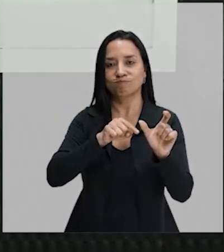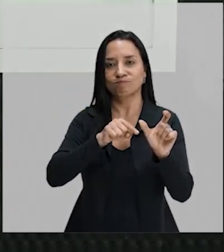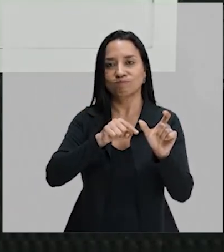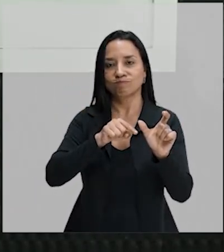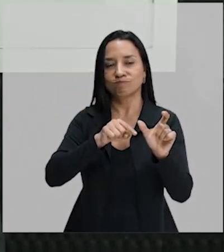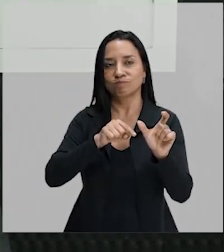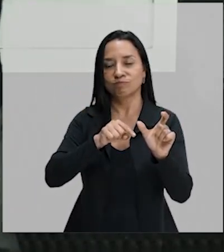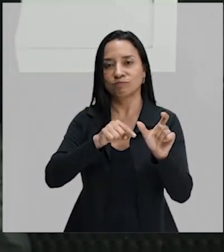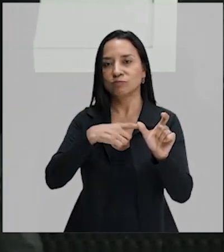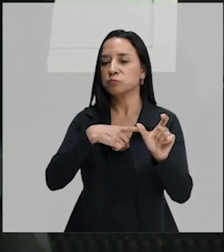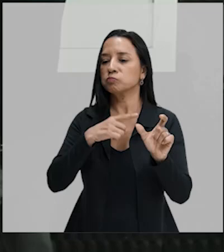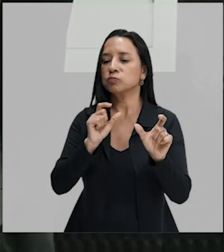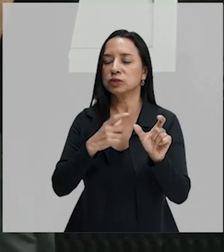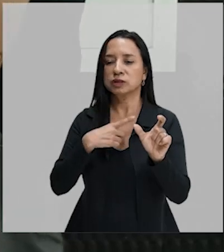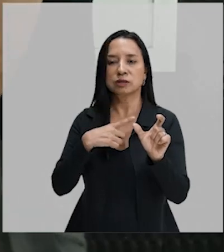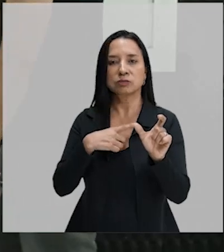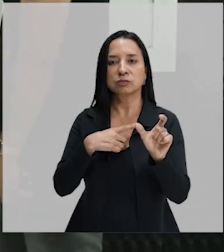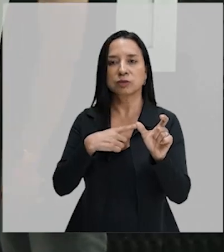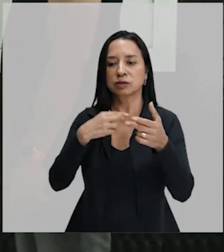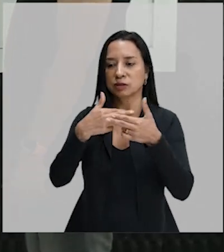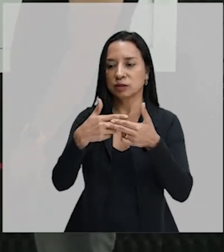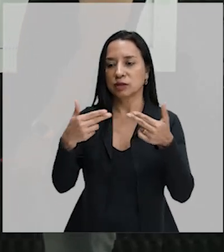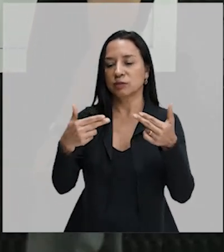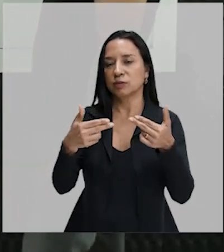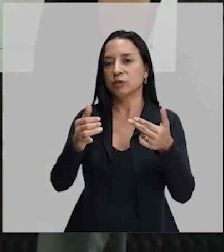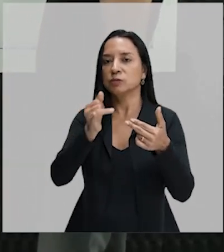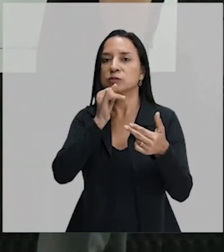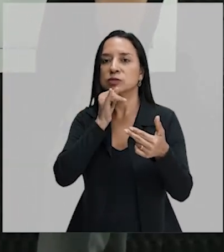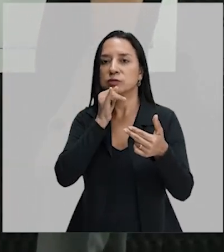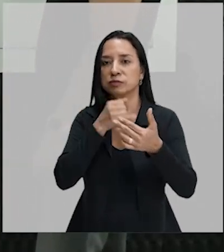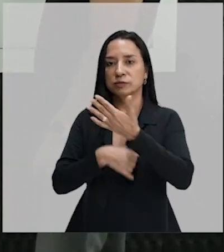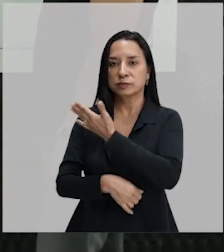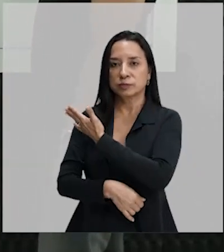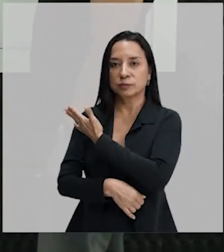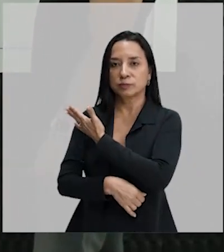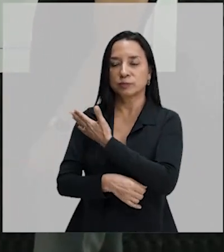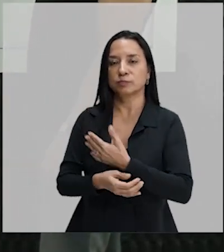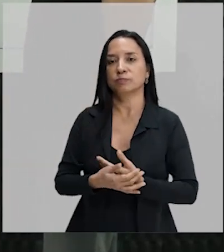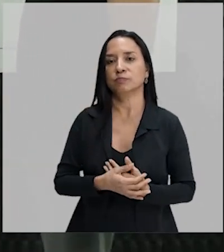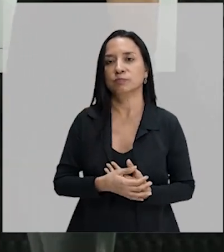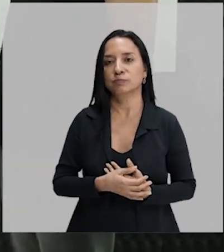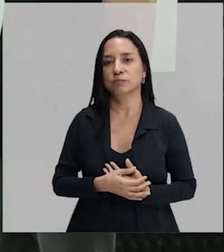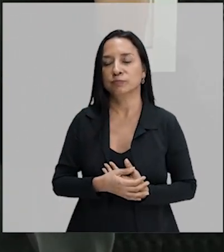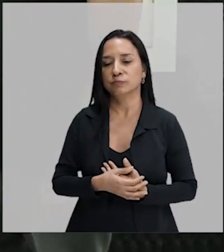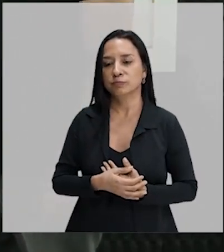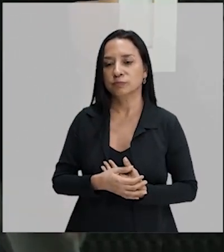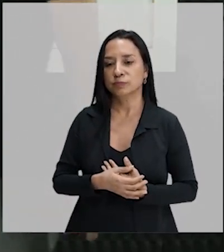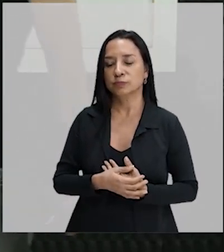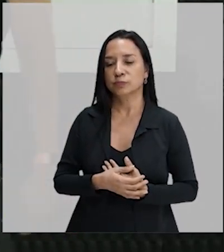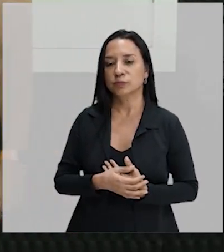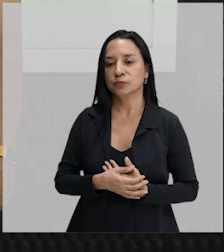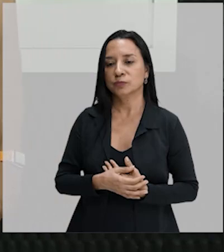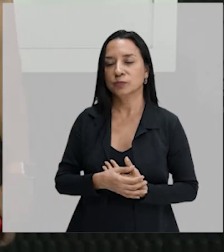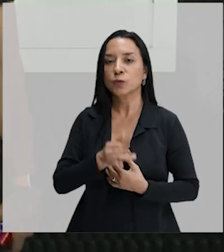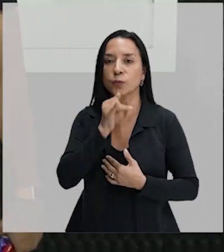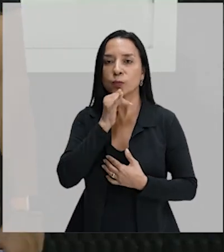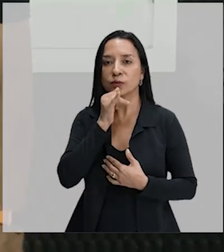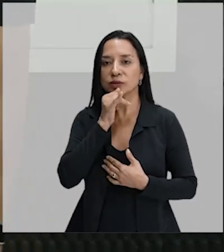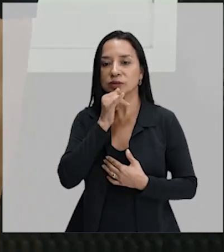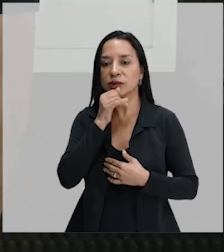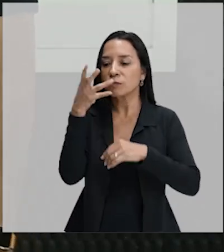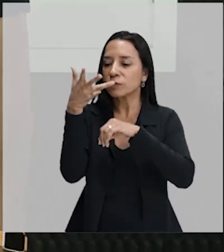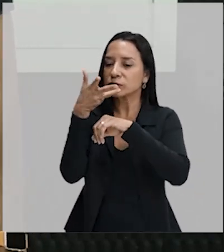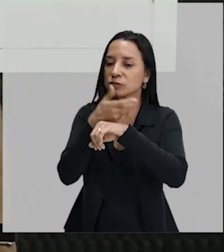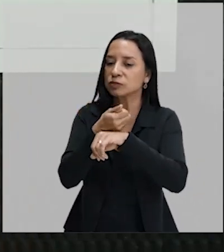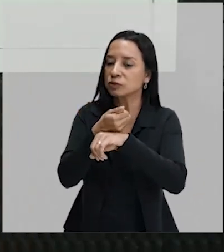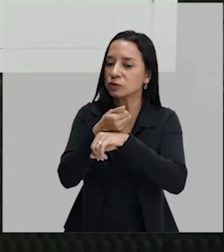também o elemento da exemplificação. Tá? Dizem até que o exemplo ele vai persuadir mais